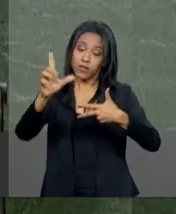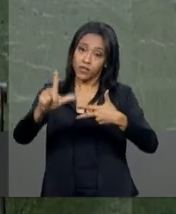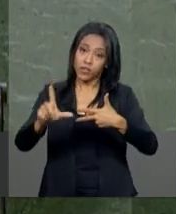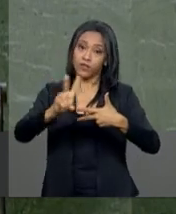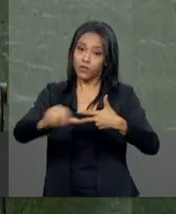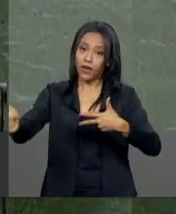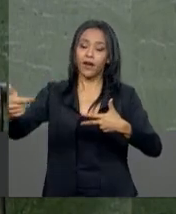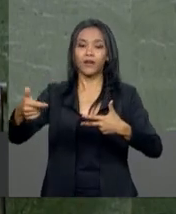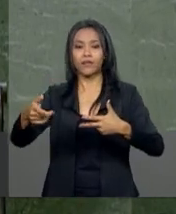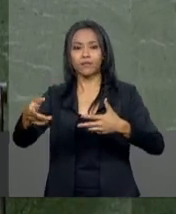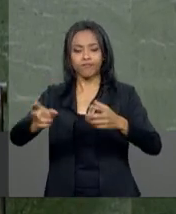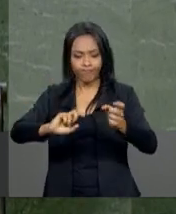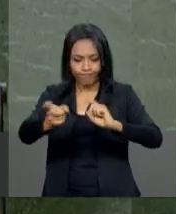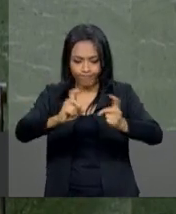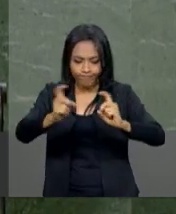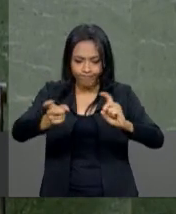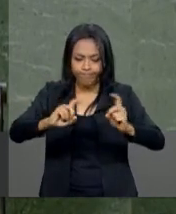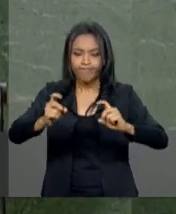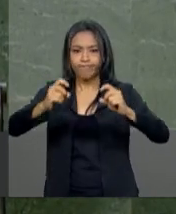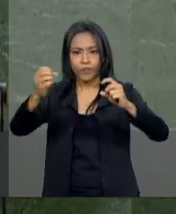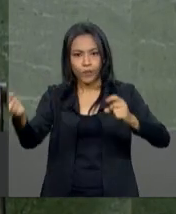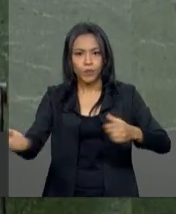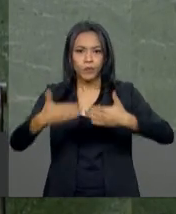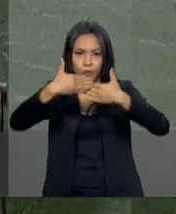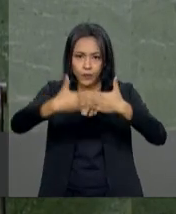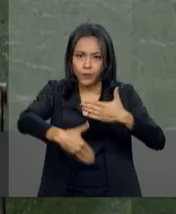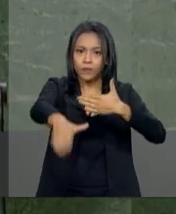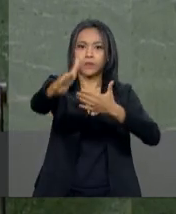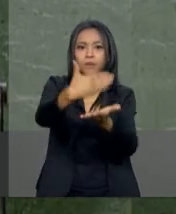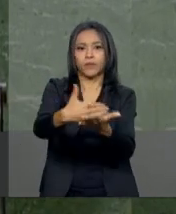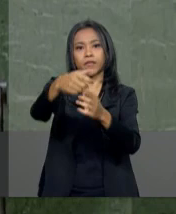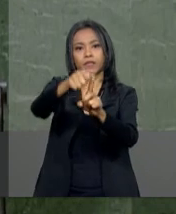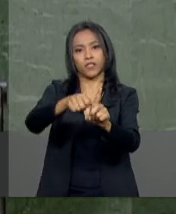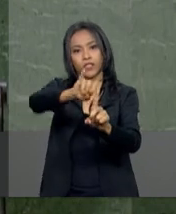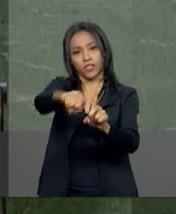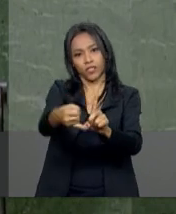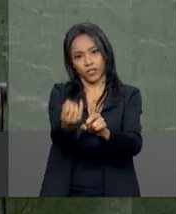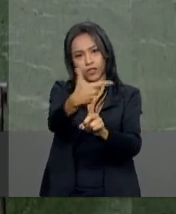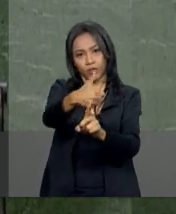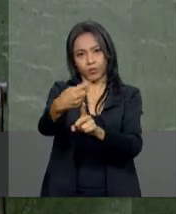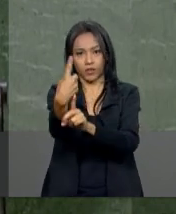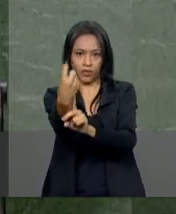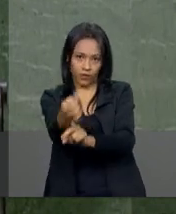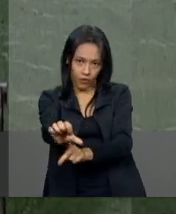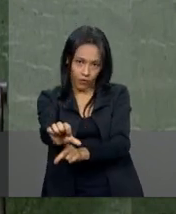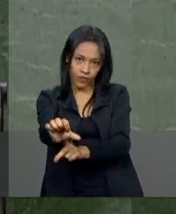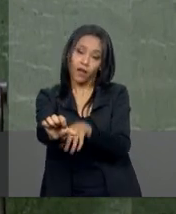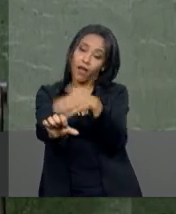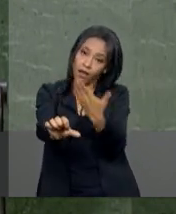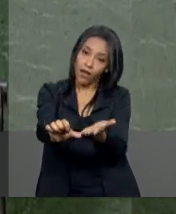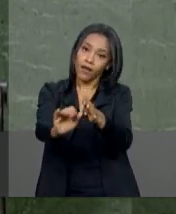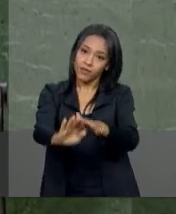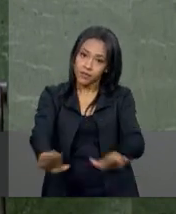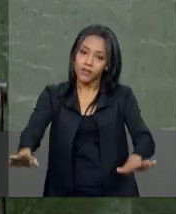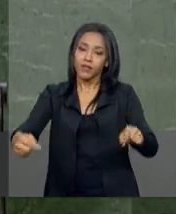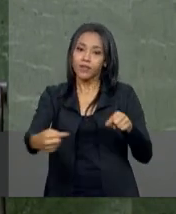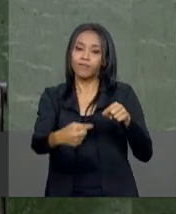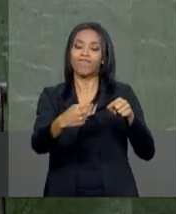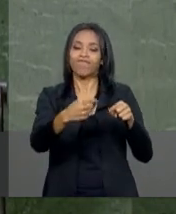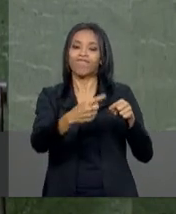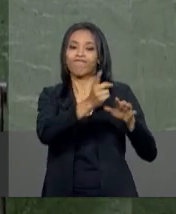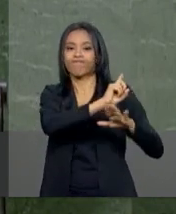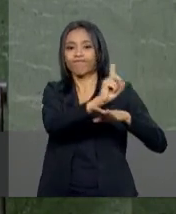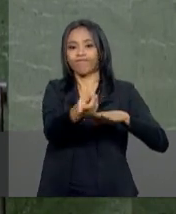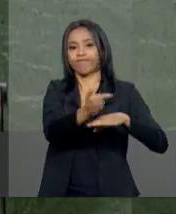brasil a partir de janeiro de 2019 assim determina nossa constituição